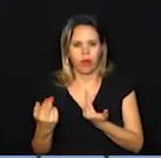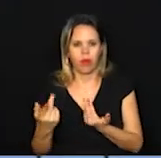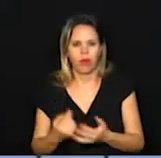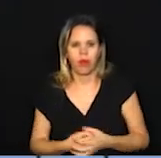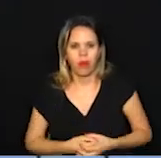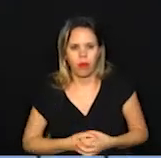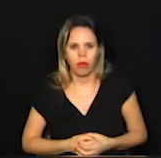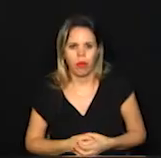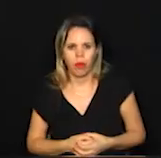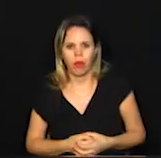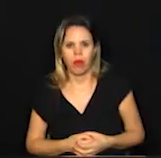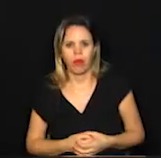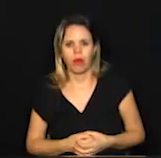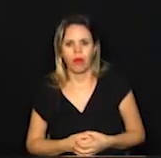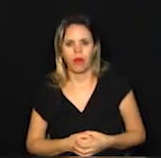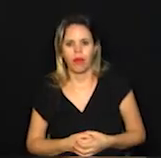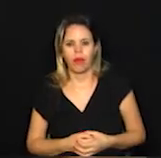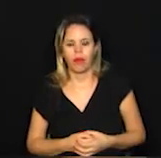este.